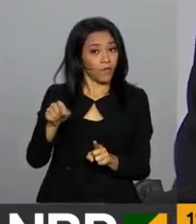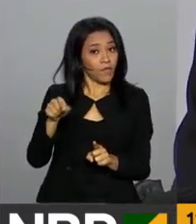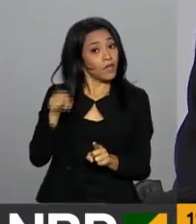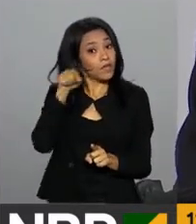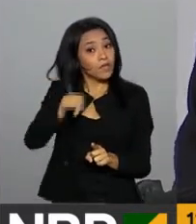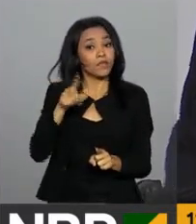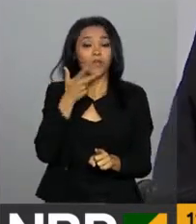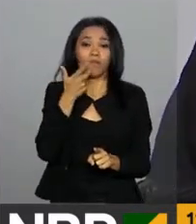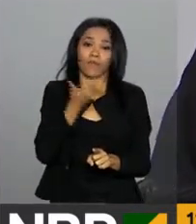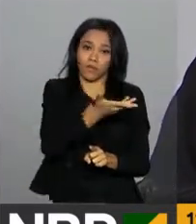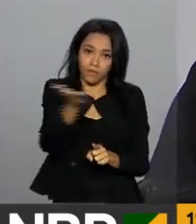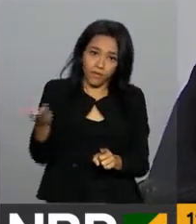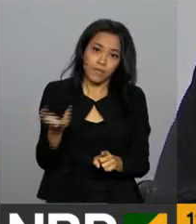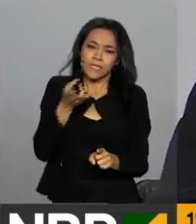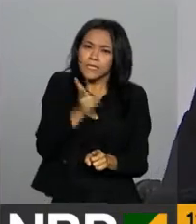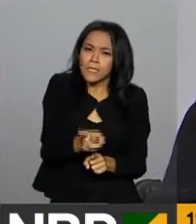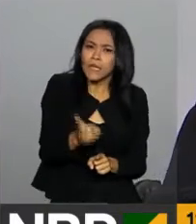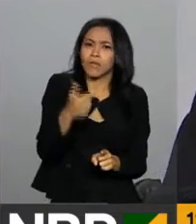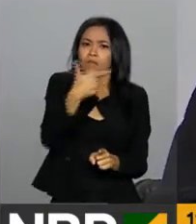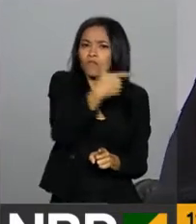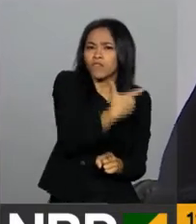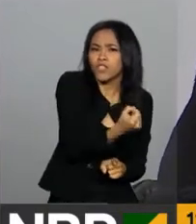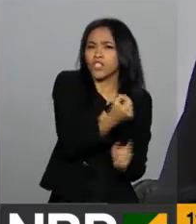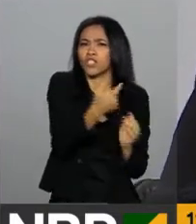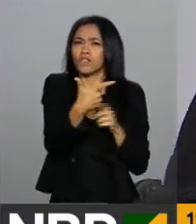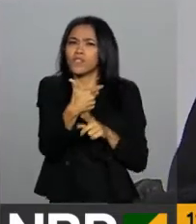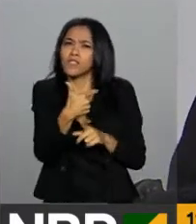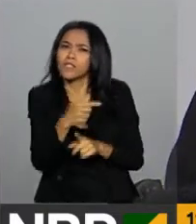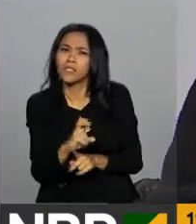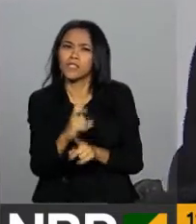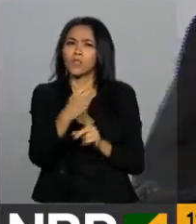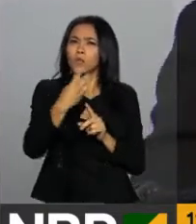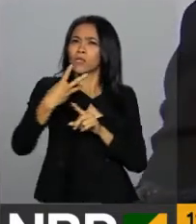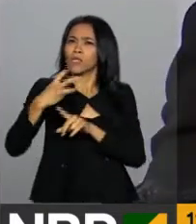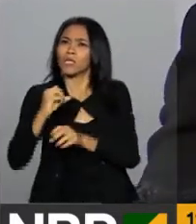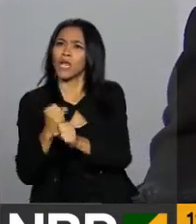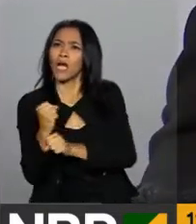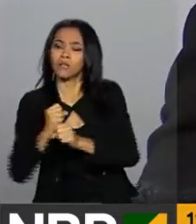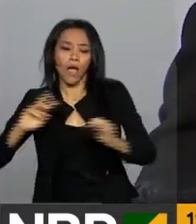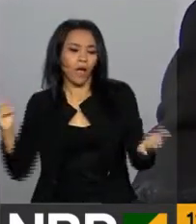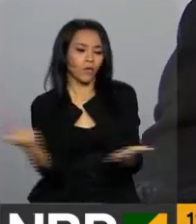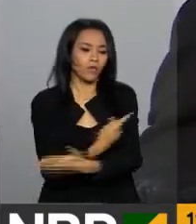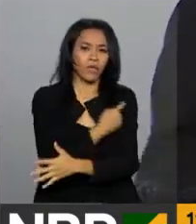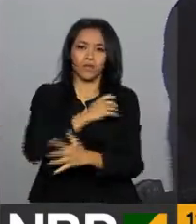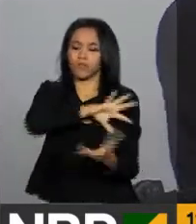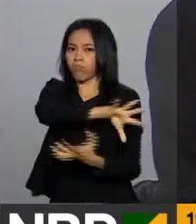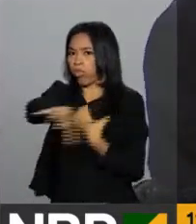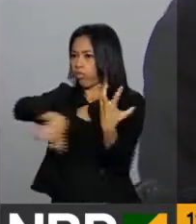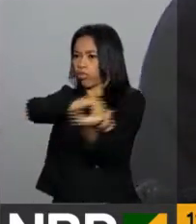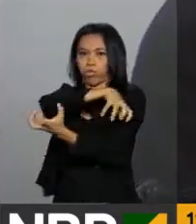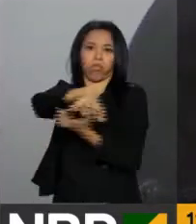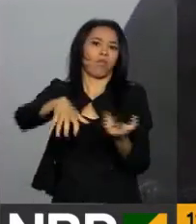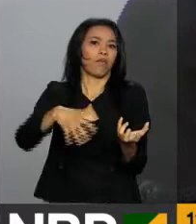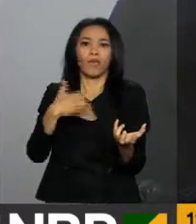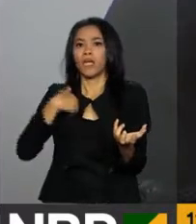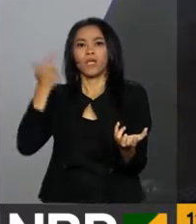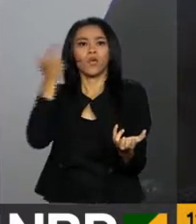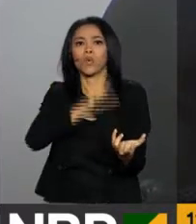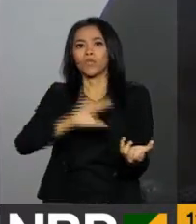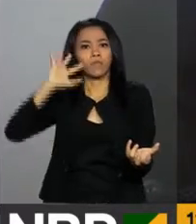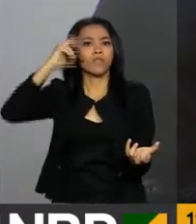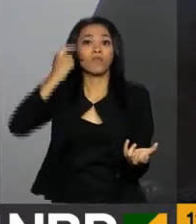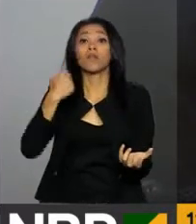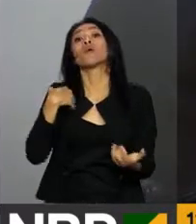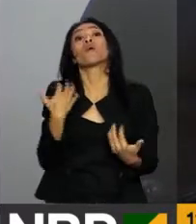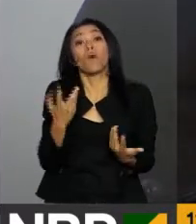eu quero significar que a cada 20 e 25 anos 30 anos tem uma crise institucional e nós não conseguimos superá lá então qual é a